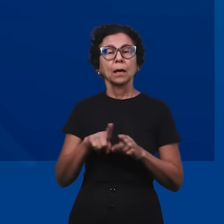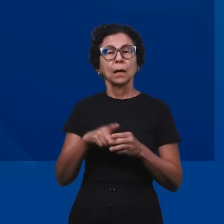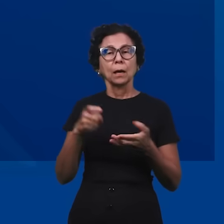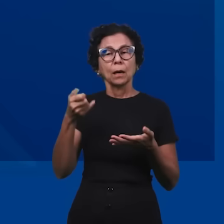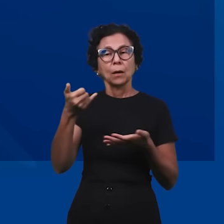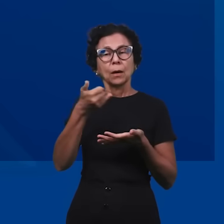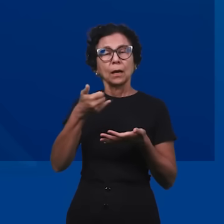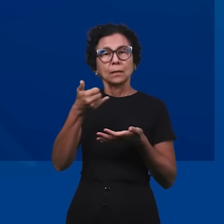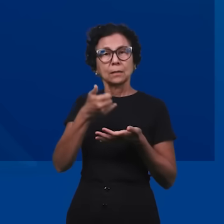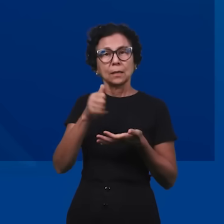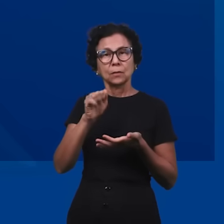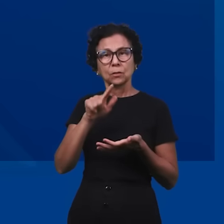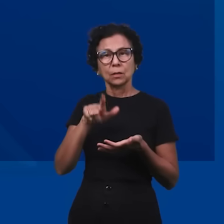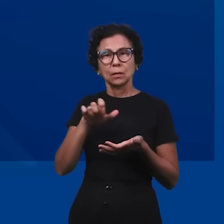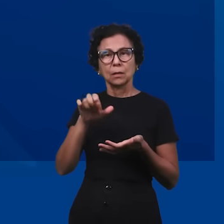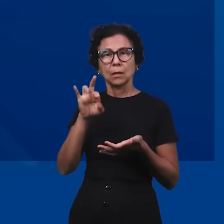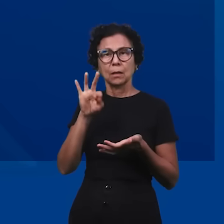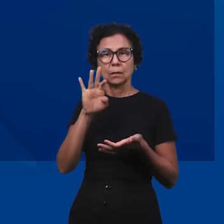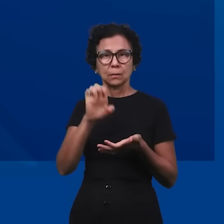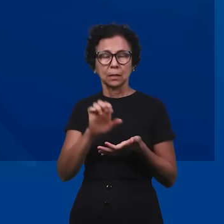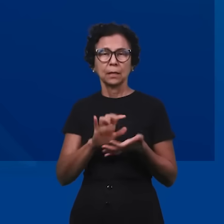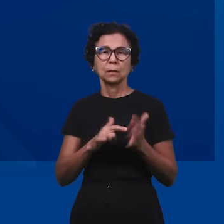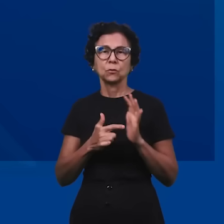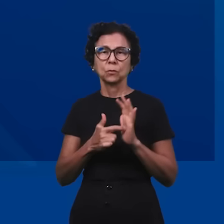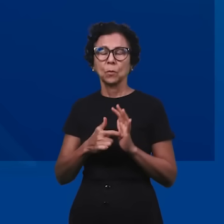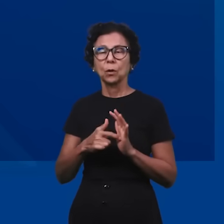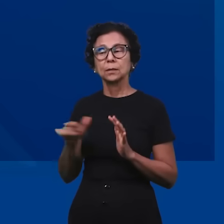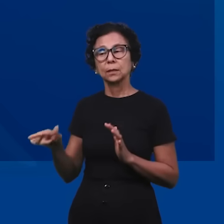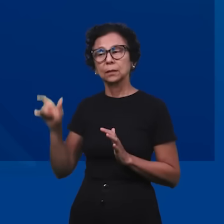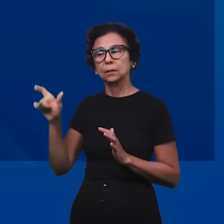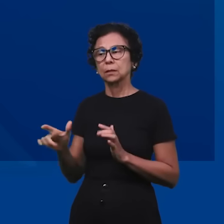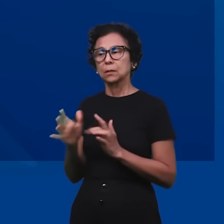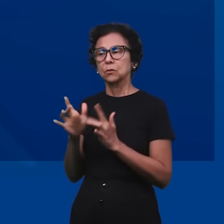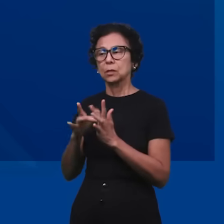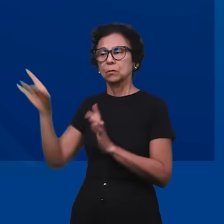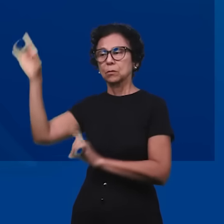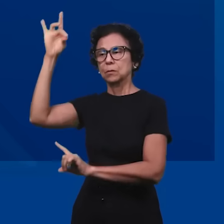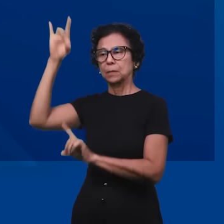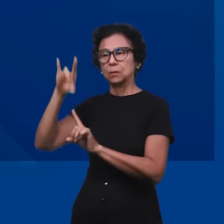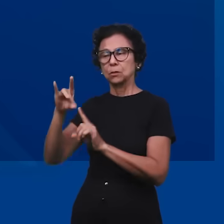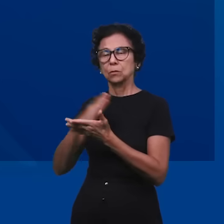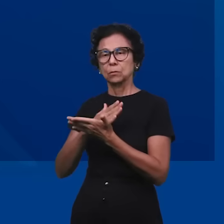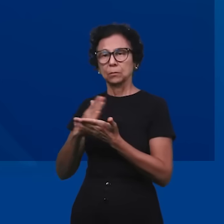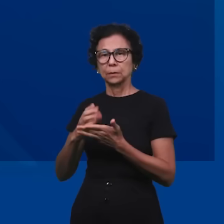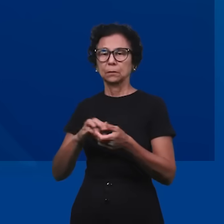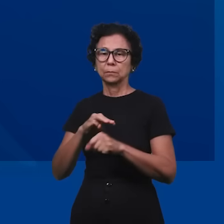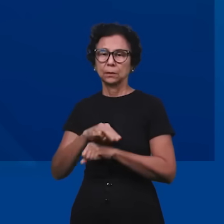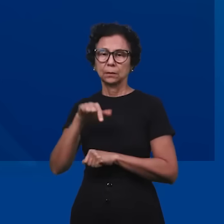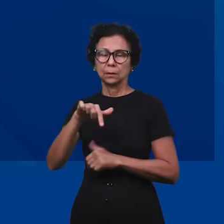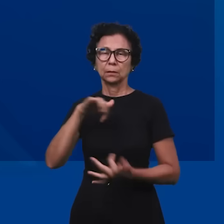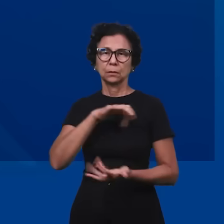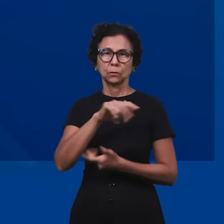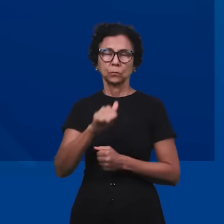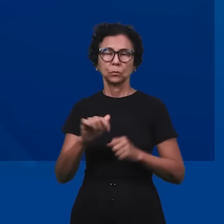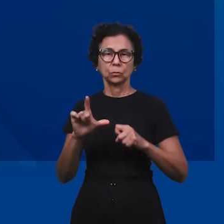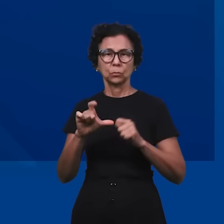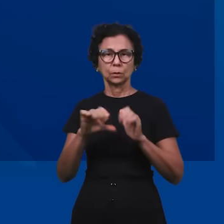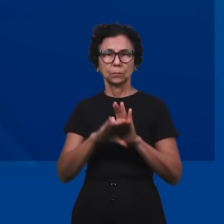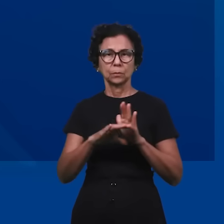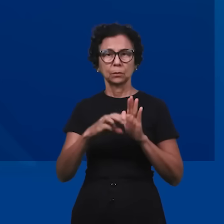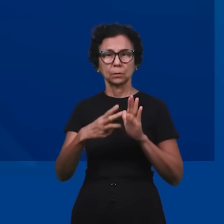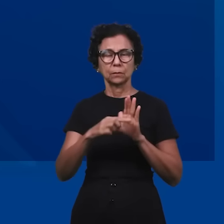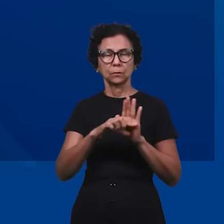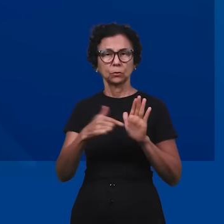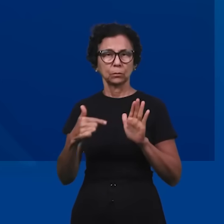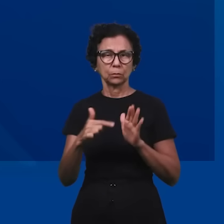número 1, o azeite nos mostra que o Senhor Jesus ele foi concebido e batizado pelo Espírito Santo, dando início ao seu ministério terreno,